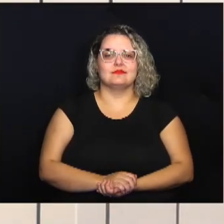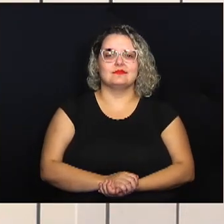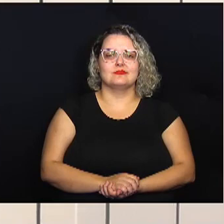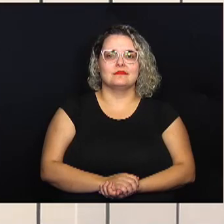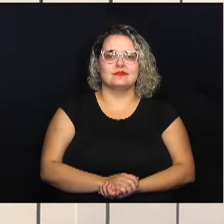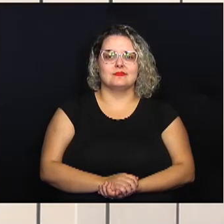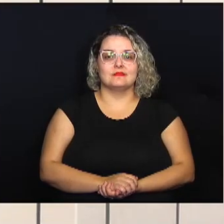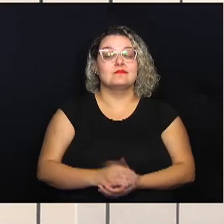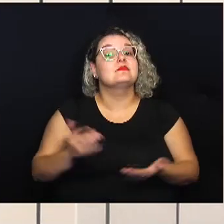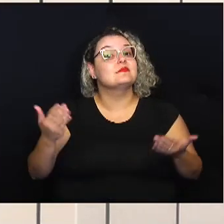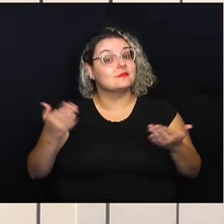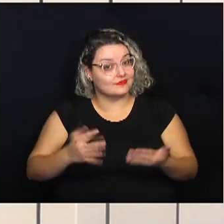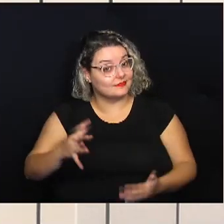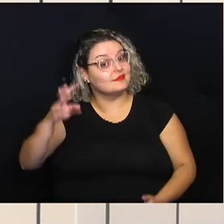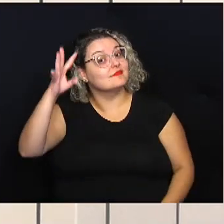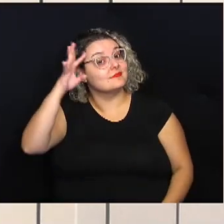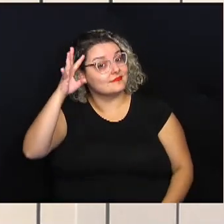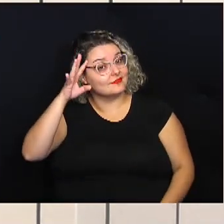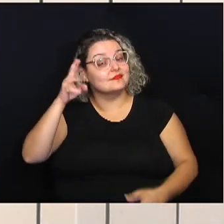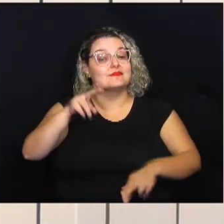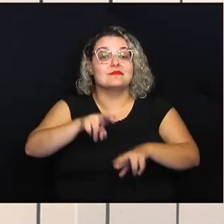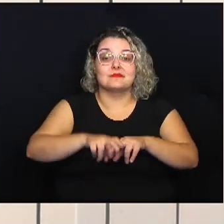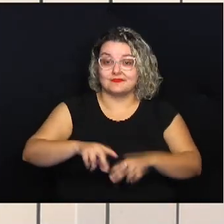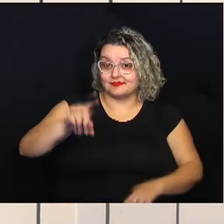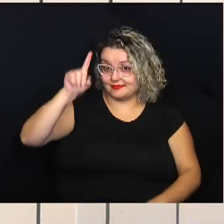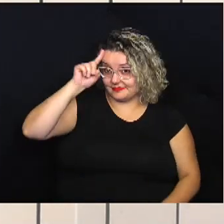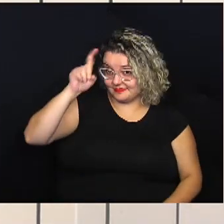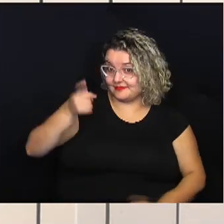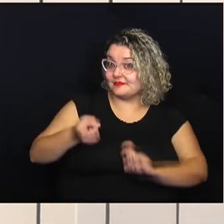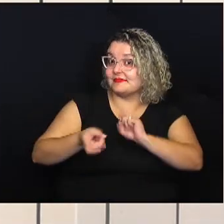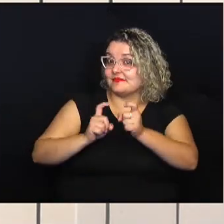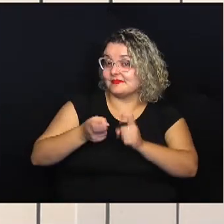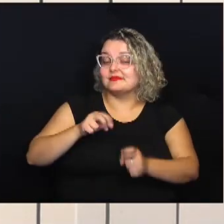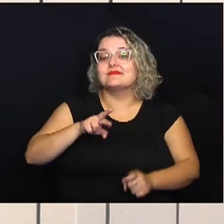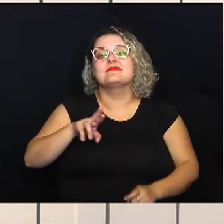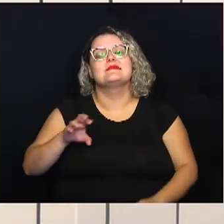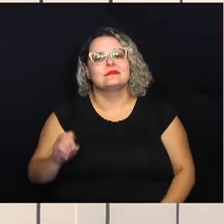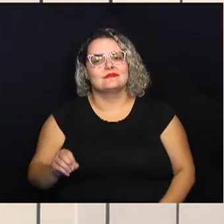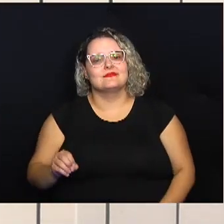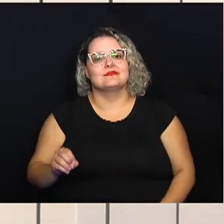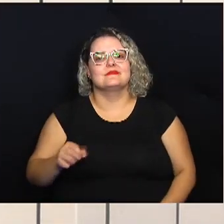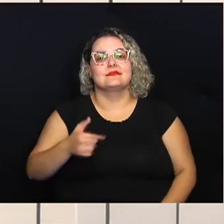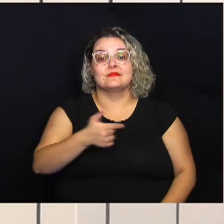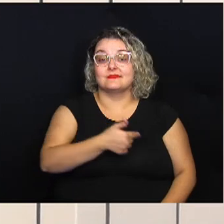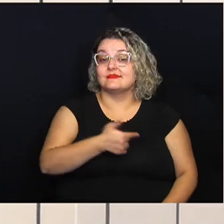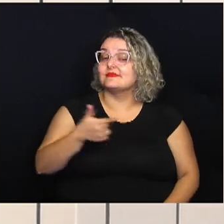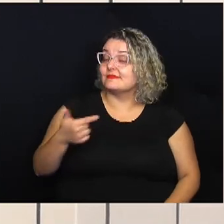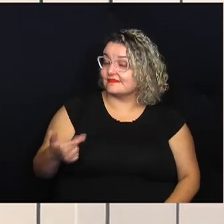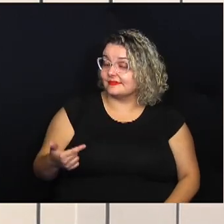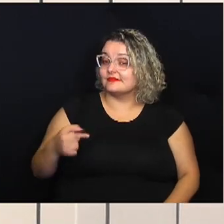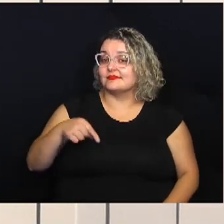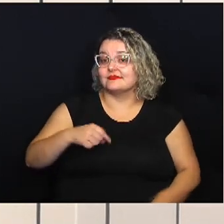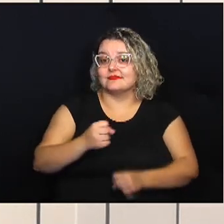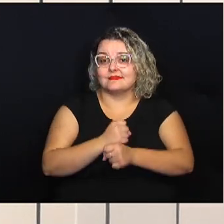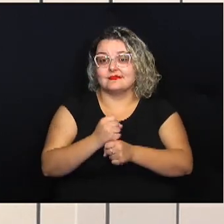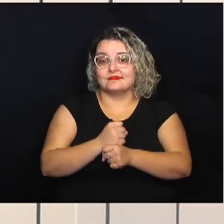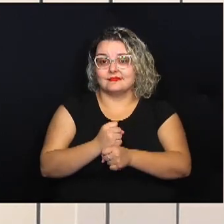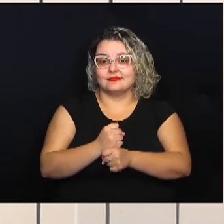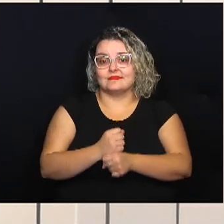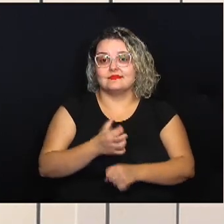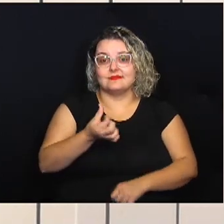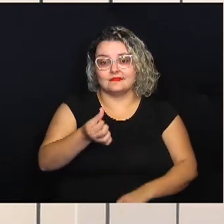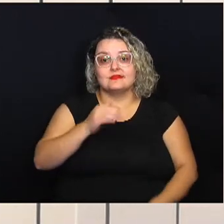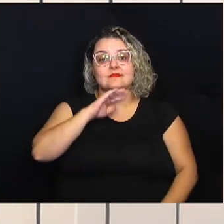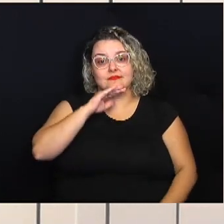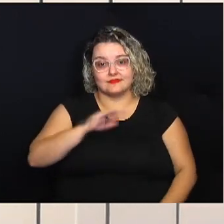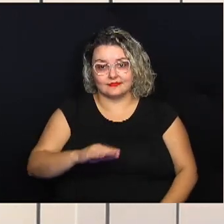E hoje é quarta-feira, portanto é dia de reunião ordinária, a 22ª do ano. A partir das 6 horas da